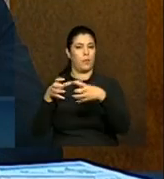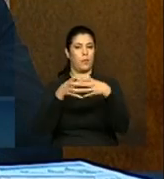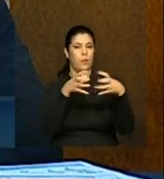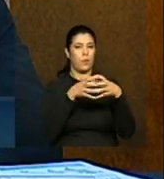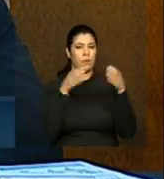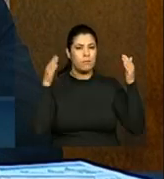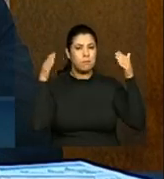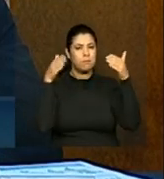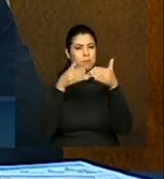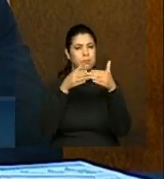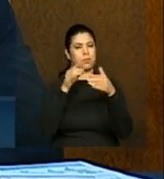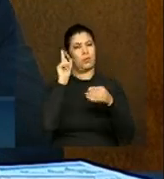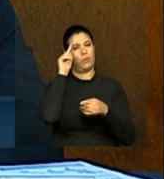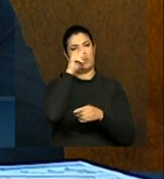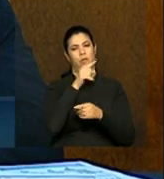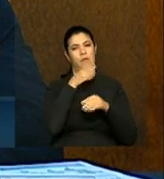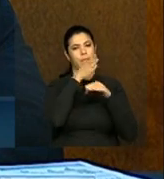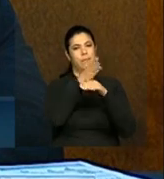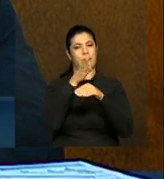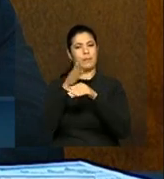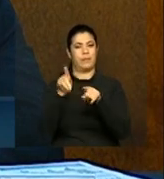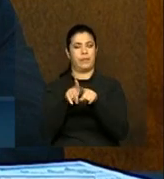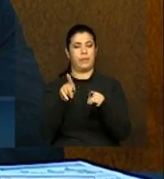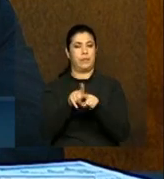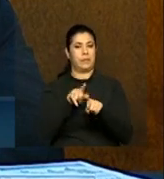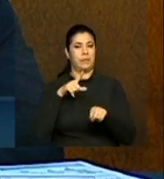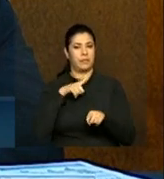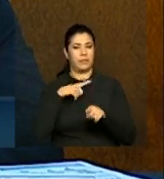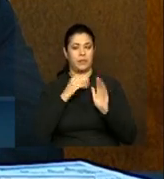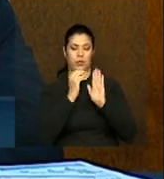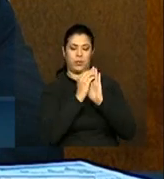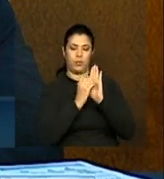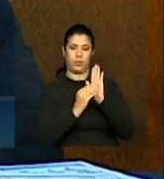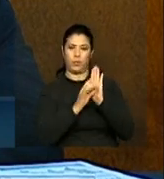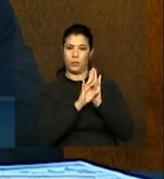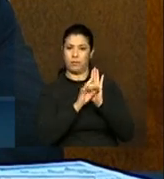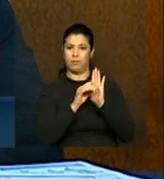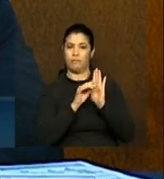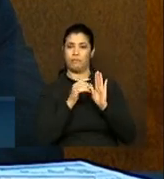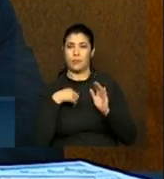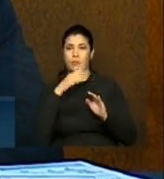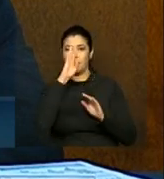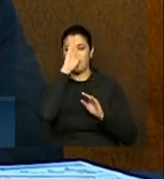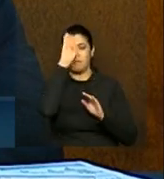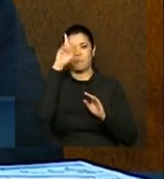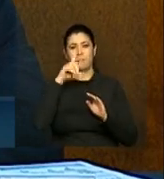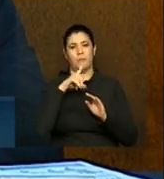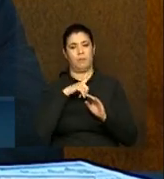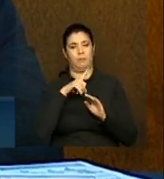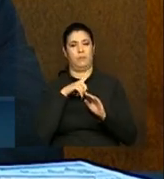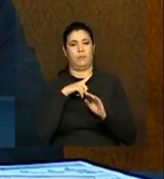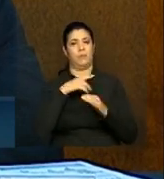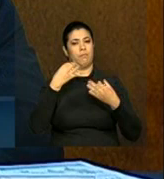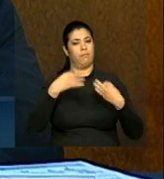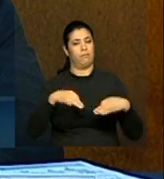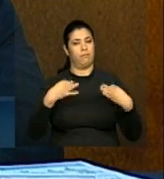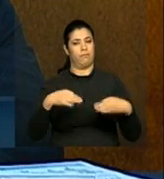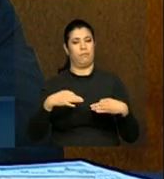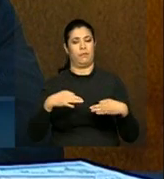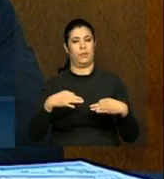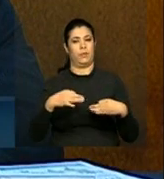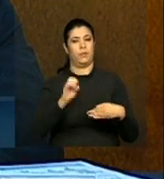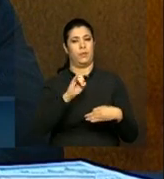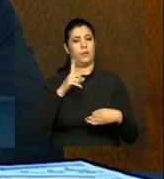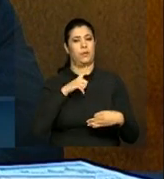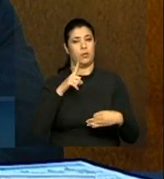vezes mais difíceis de atingir e são a as agendas eh prioritárias que certamente,